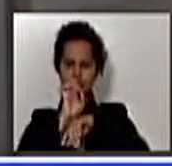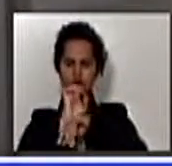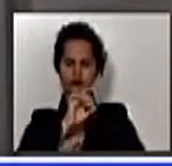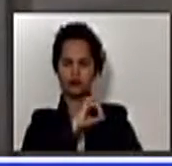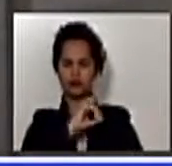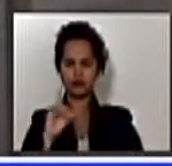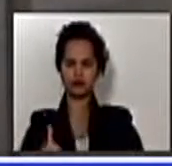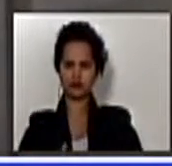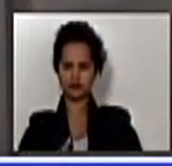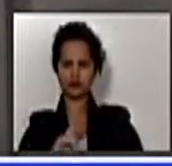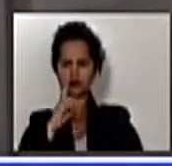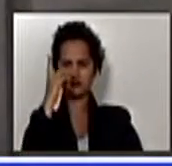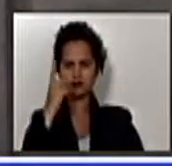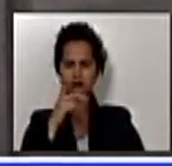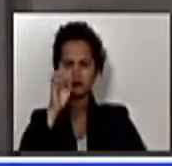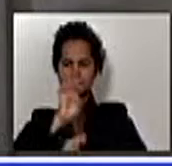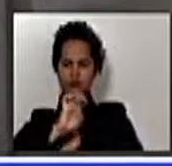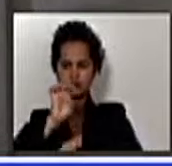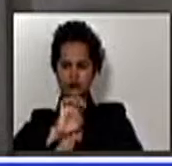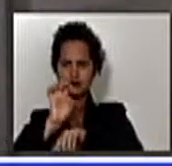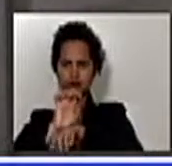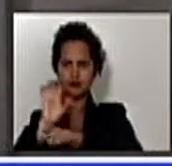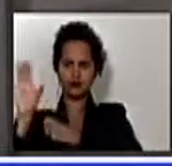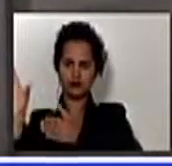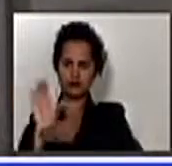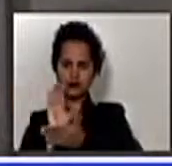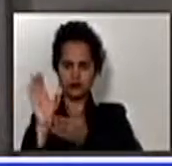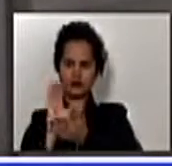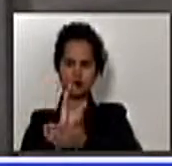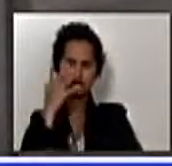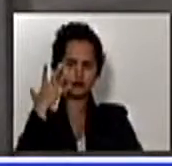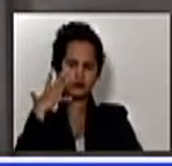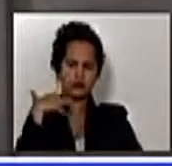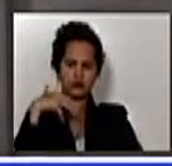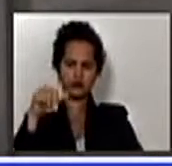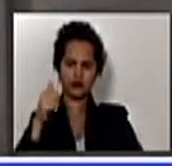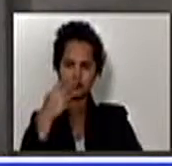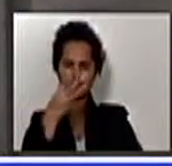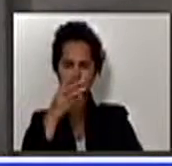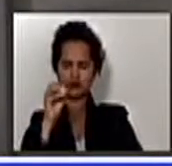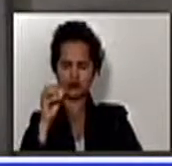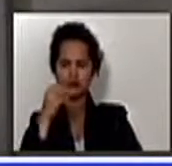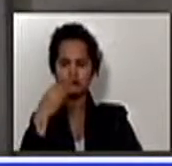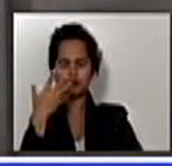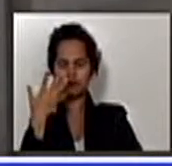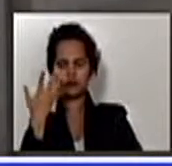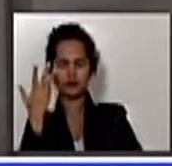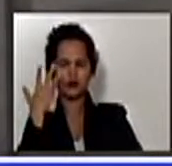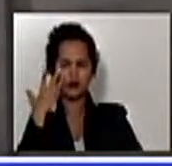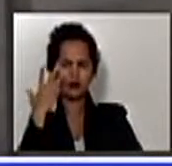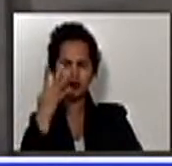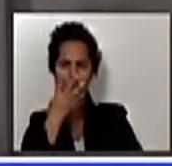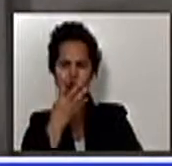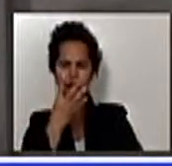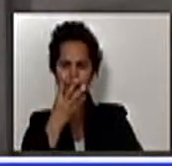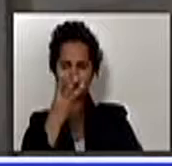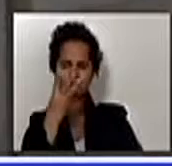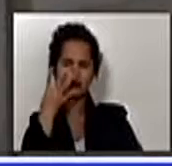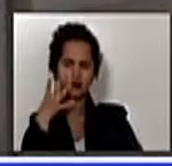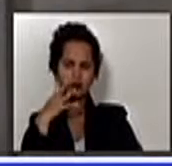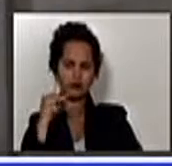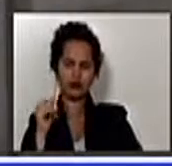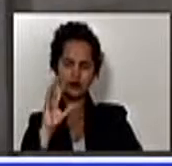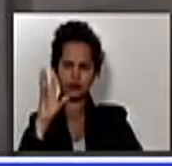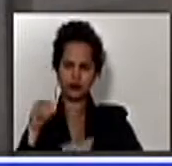Deputados estaduais receberam um orçamento tantos milhões, esse agora é 40 milhões. 40 milhões de emendas